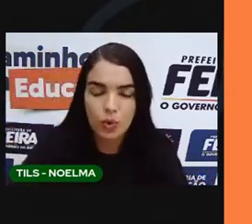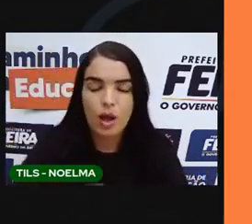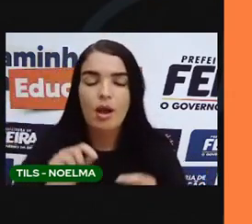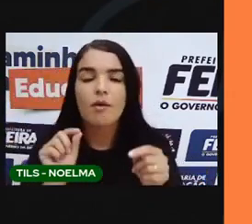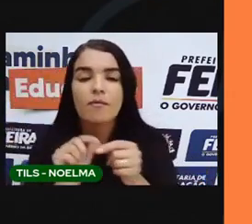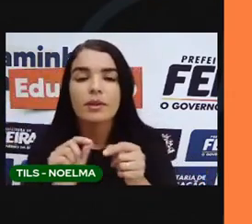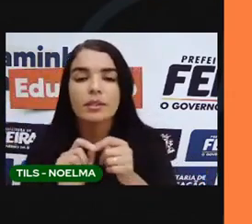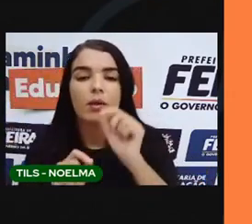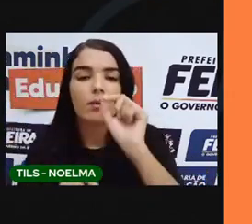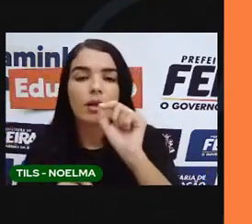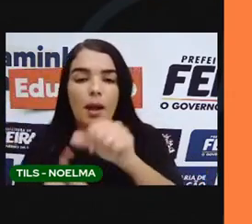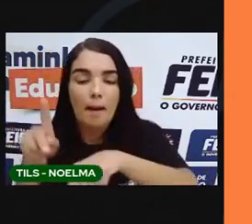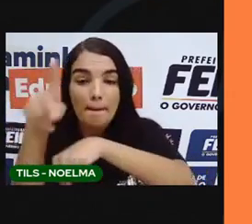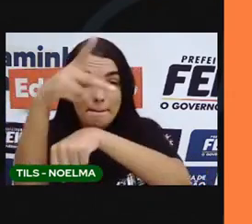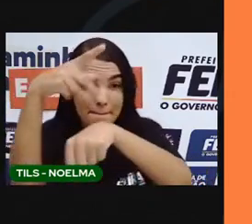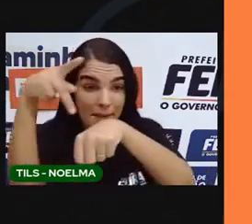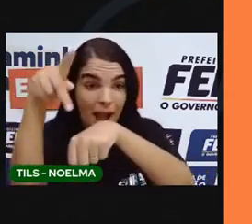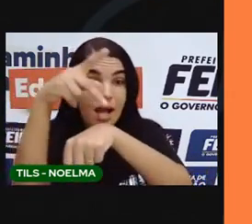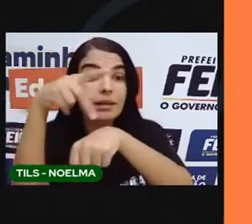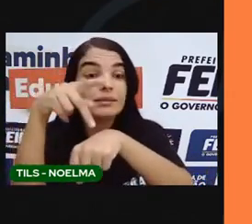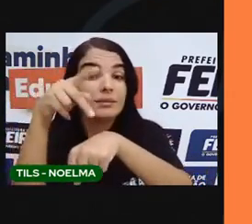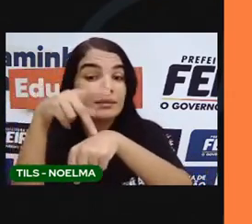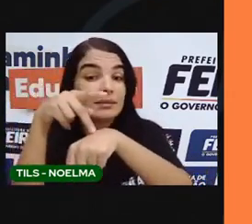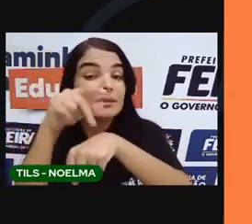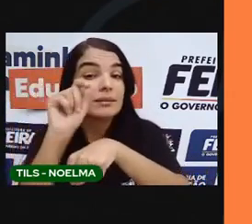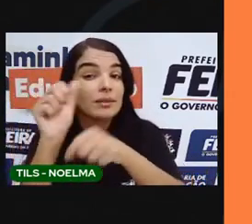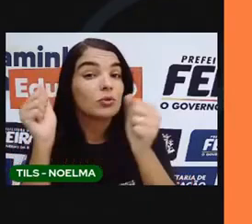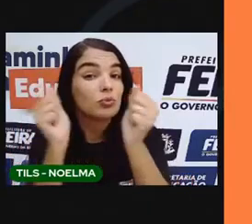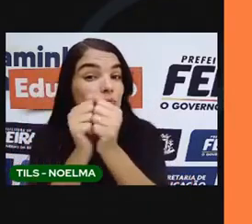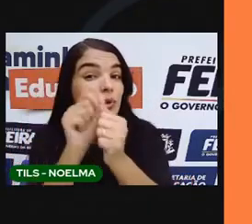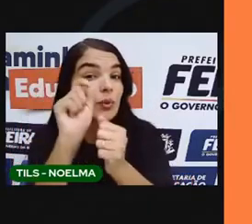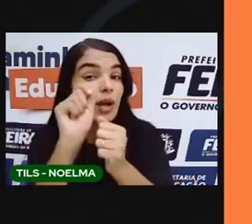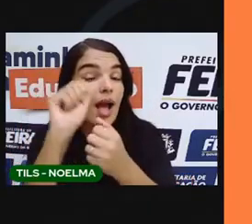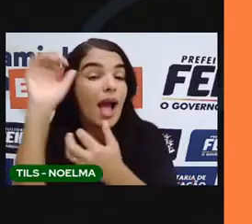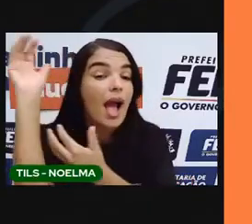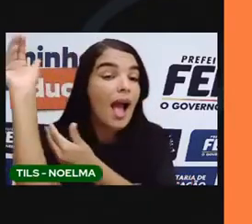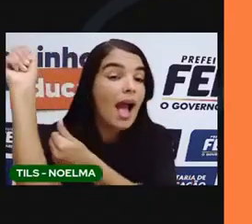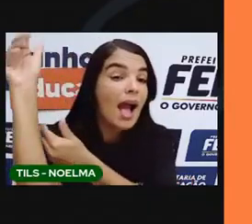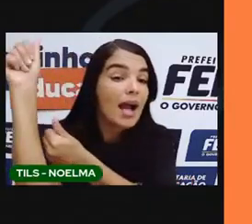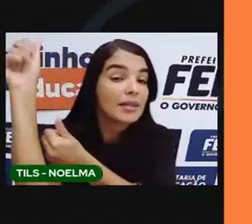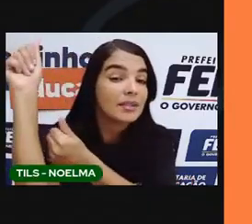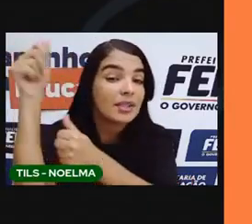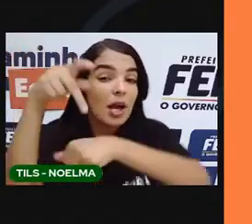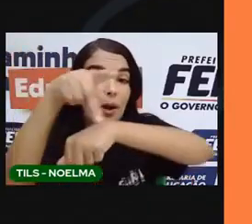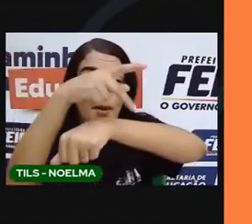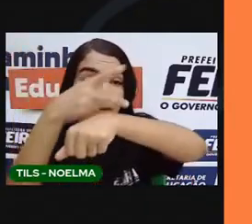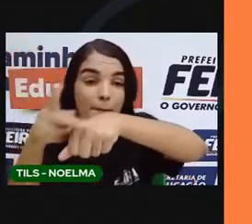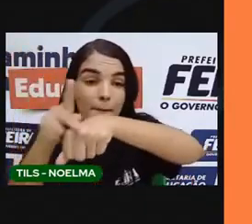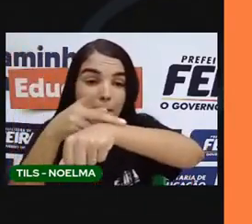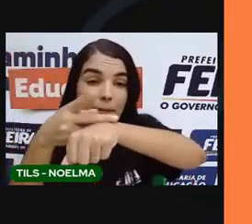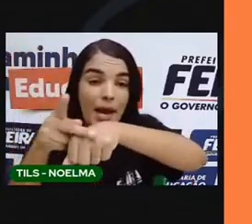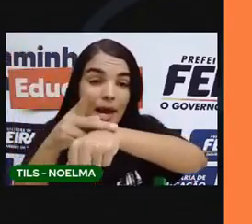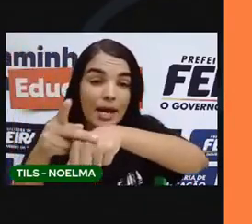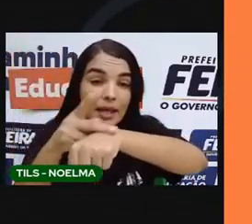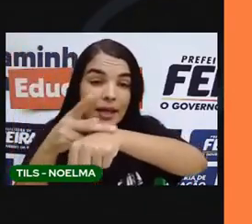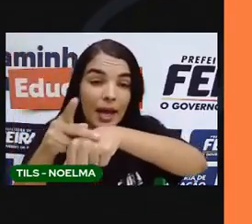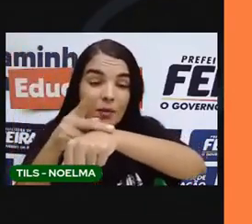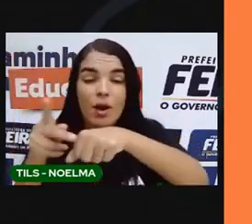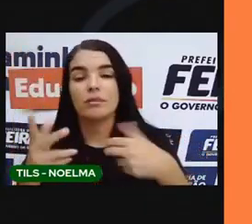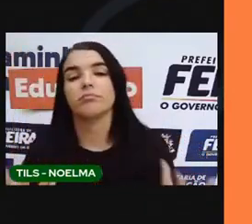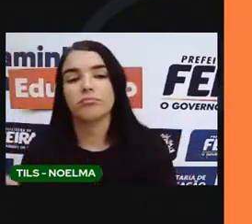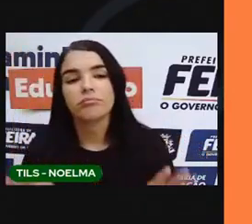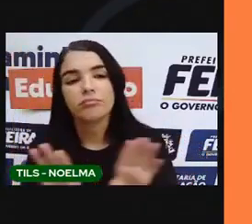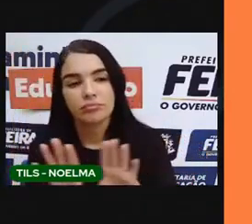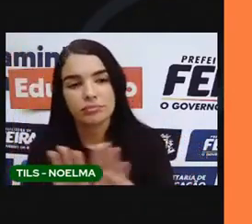não fica só em um país, não. Ele vai abrangendo ali outros países do lado também, tá? Então, nós estamos falando dos biomas que tem